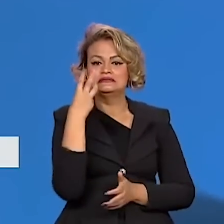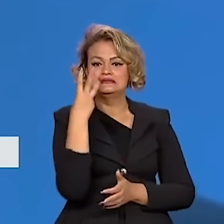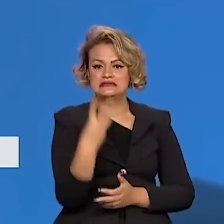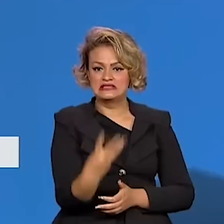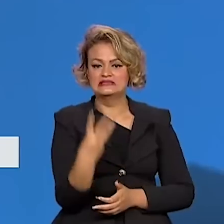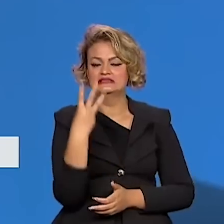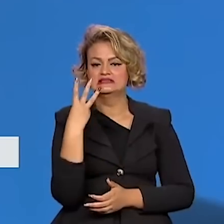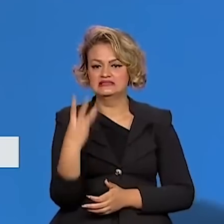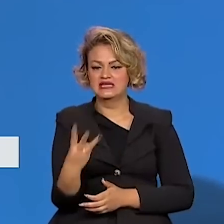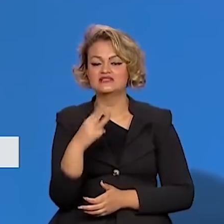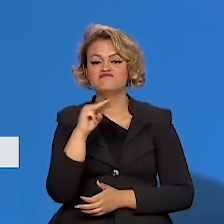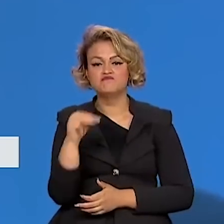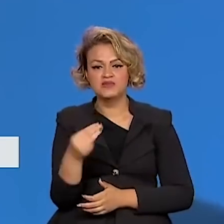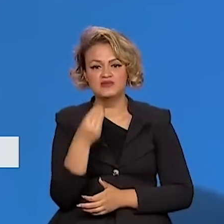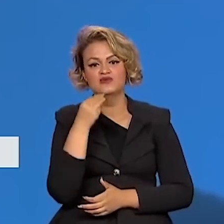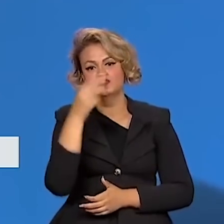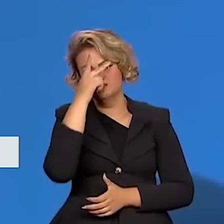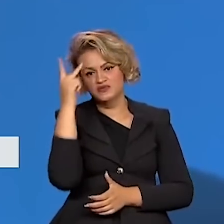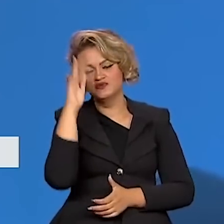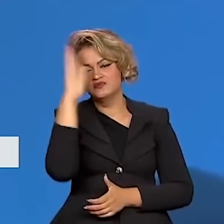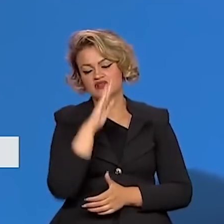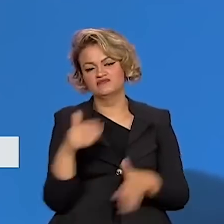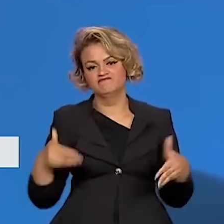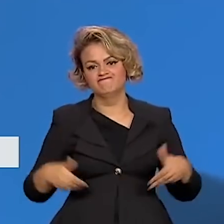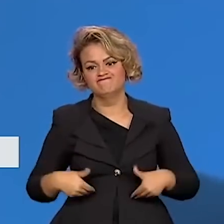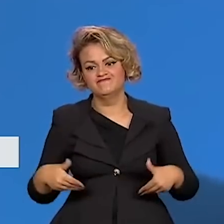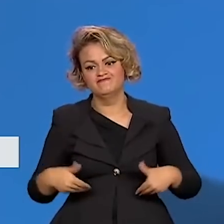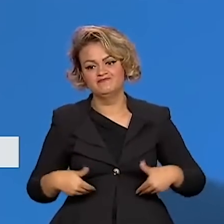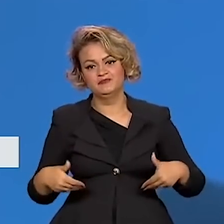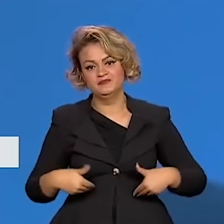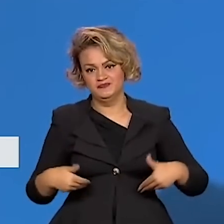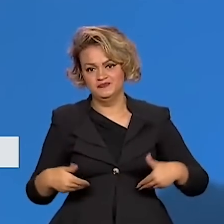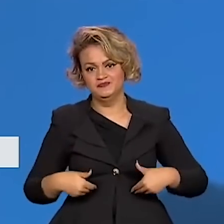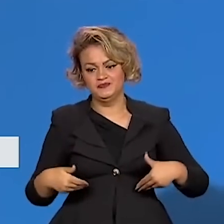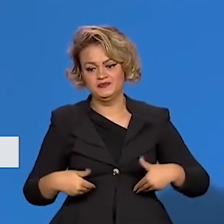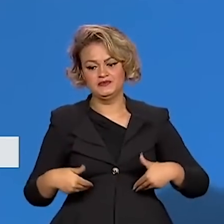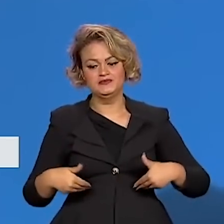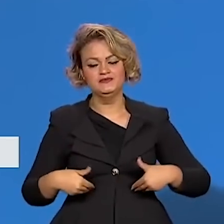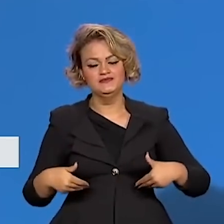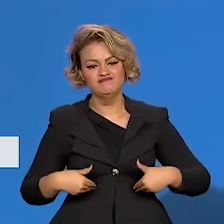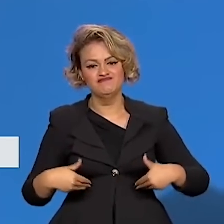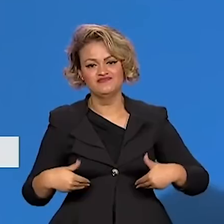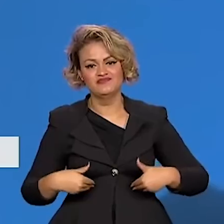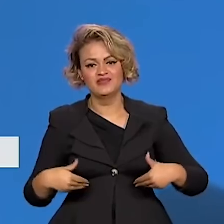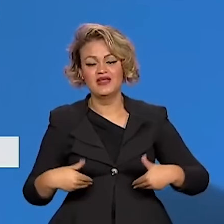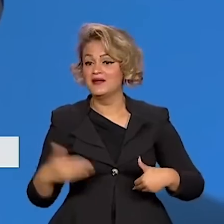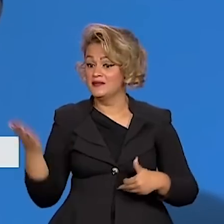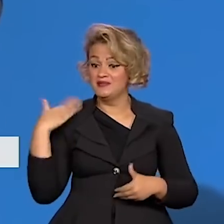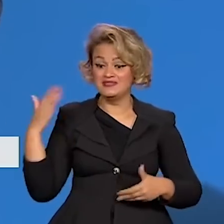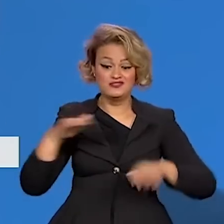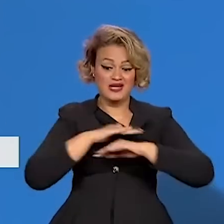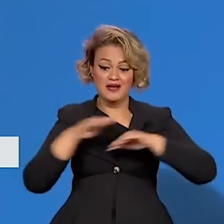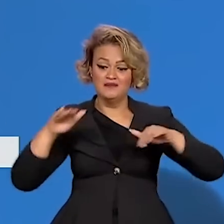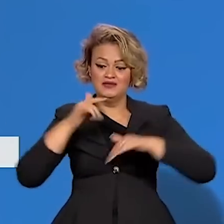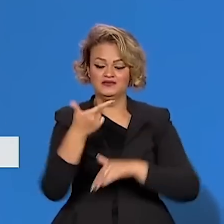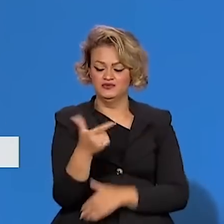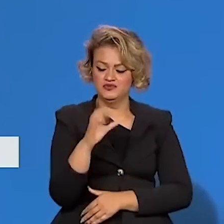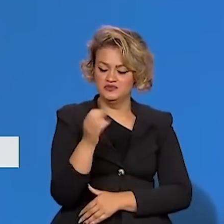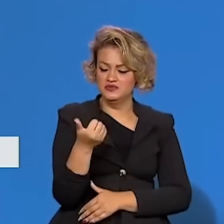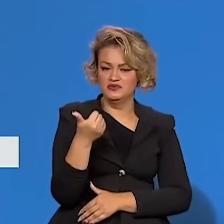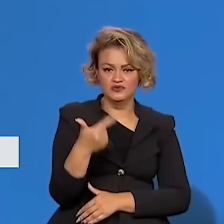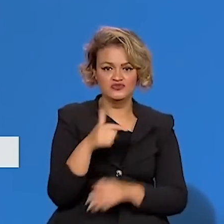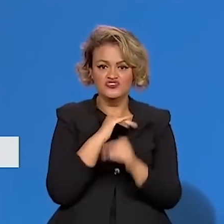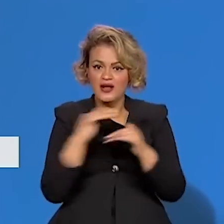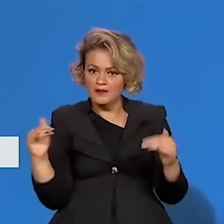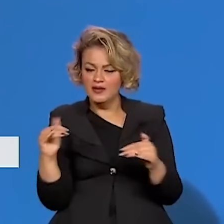33 milhões de pessoas passando fome uma coisa que tinha acabado em 2012